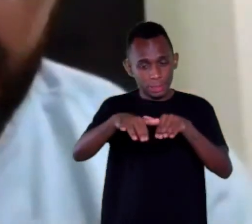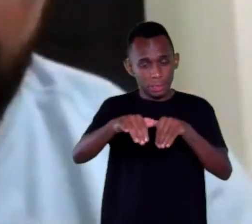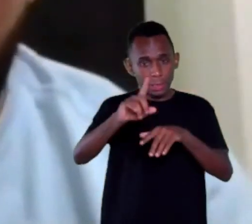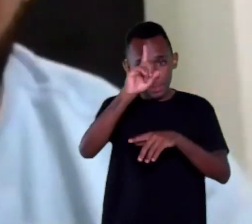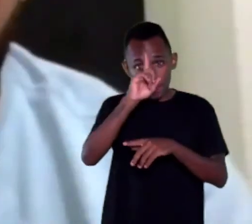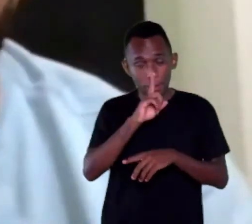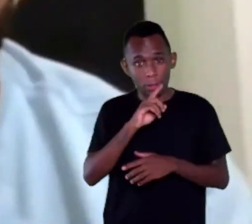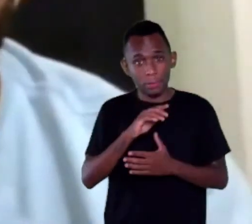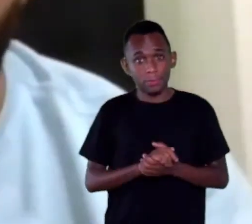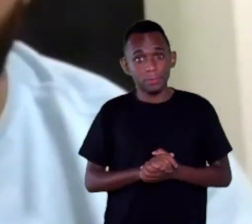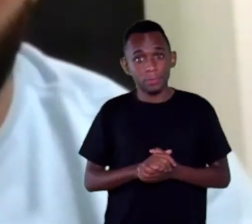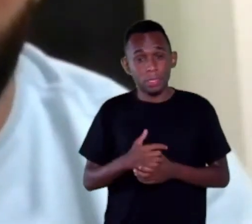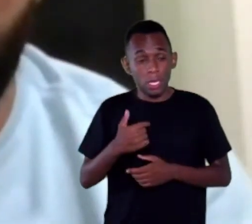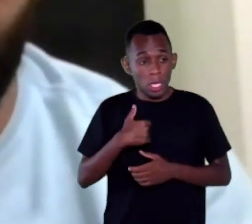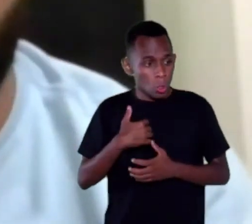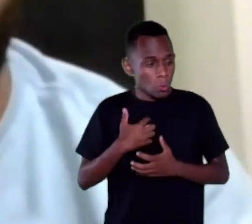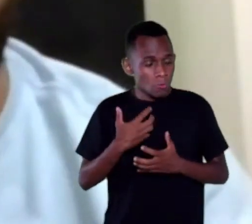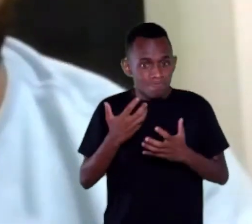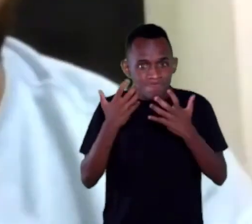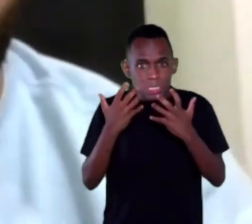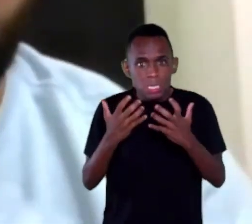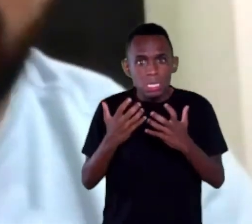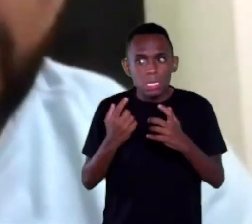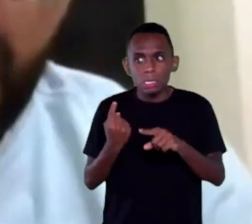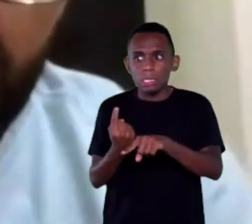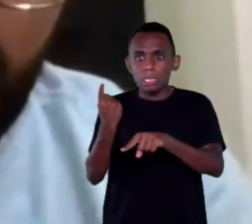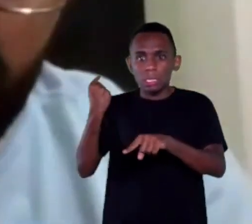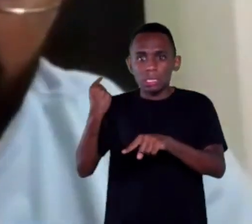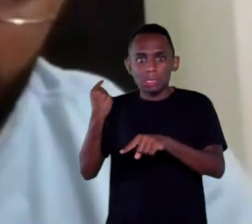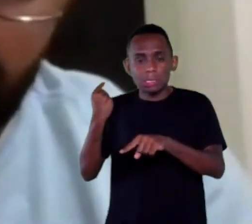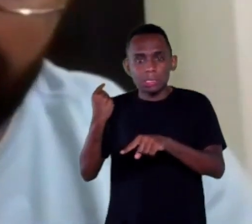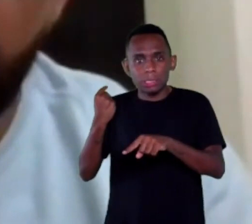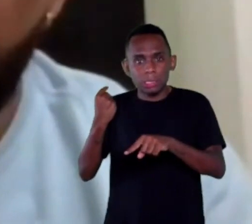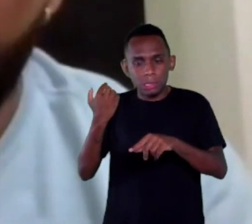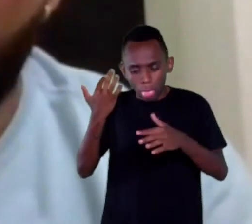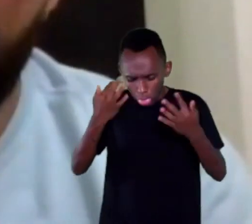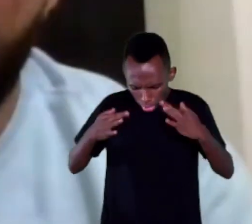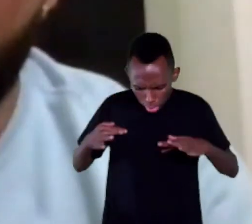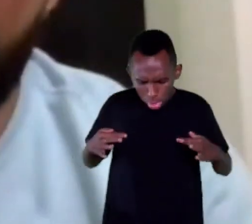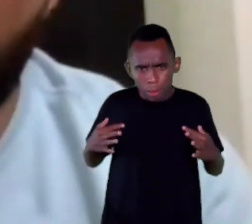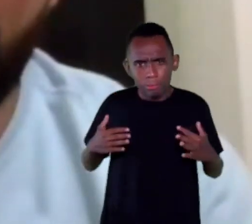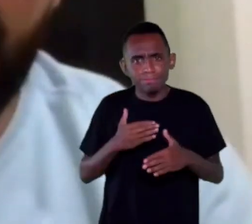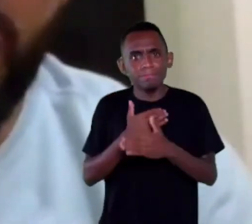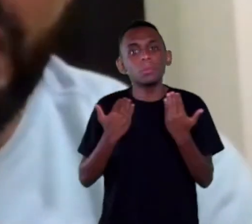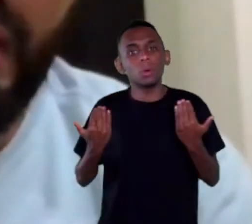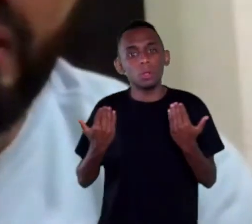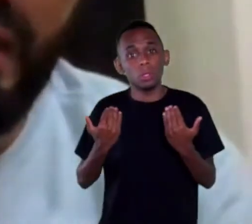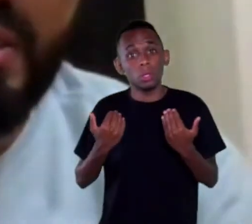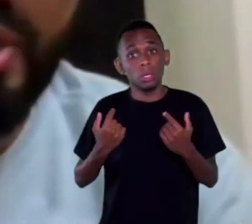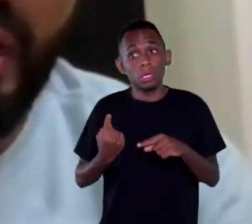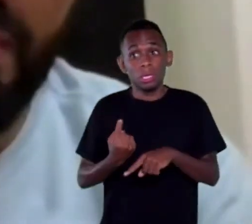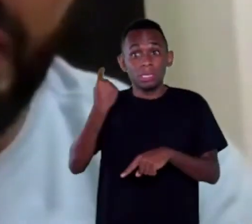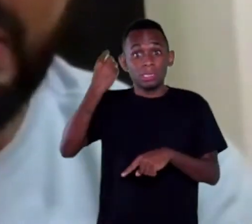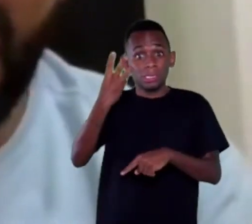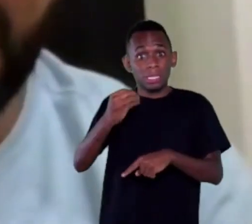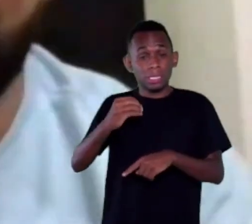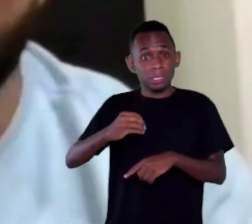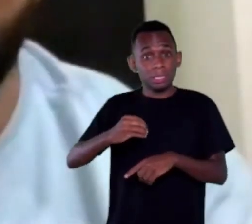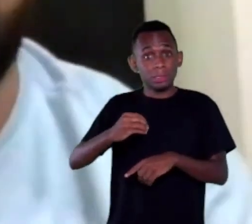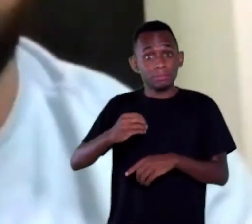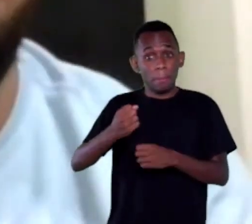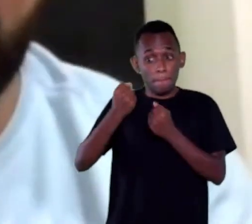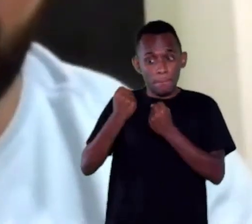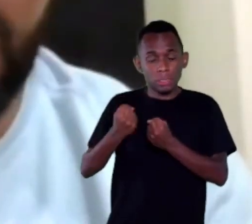é uma mão que desce dos céus para poder tapar um buraco. Eu tenho 1,83 m, cheguei a